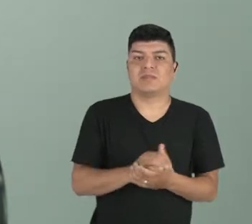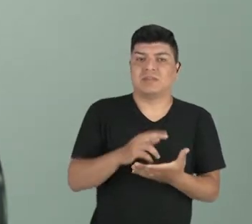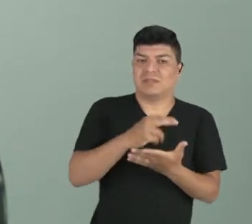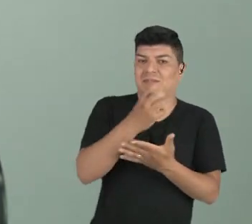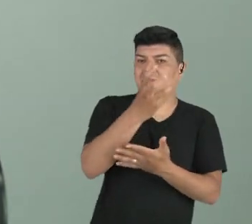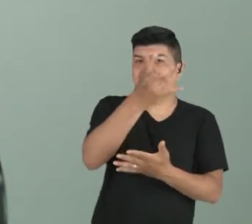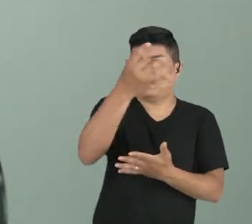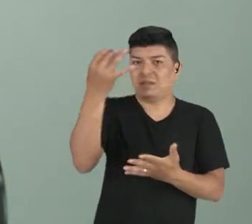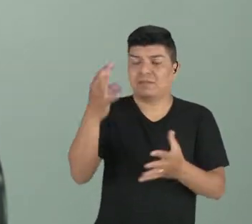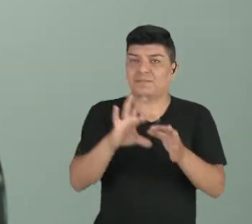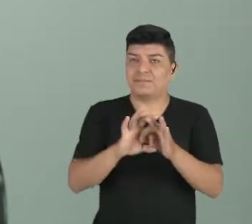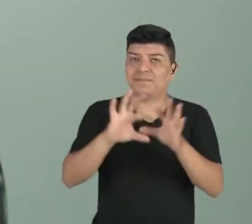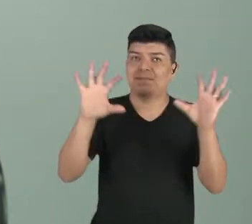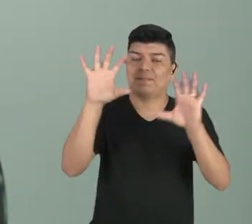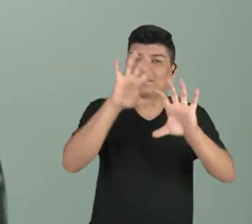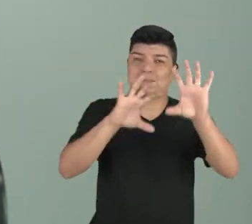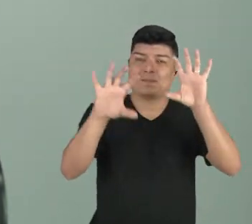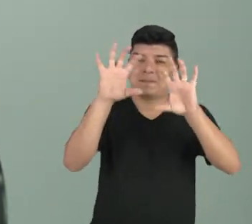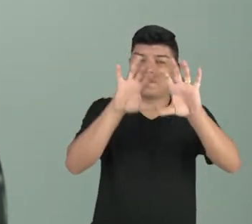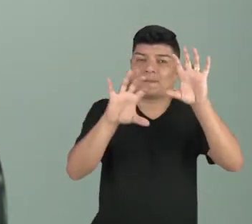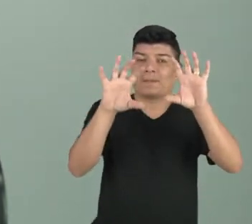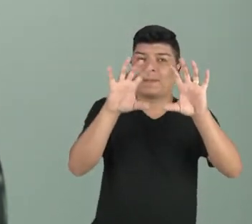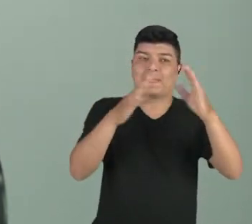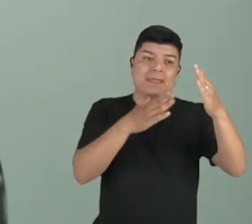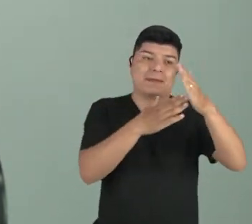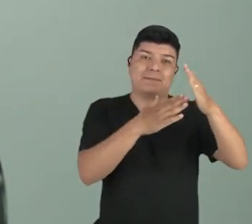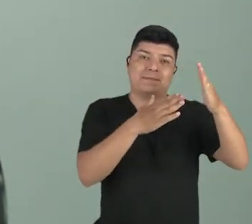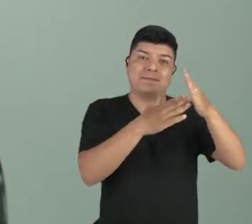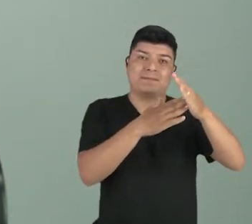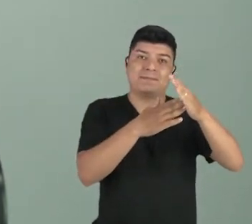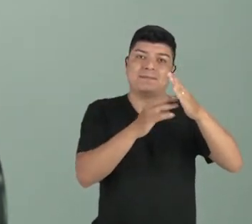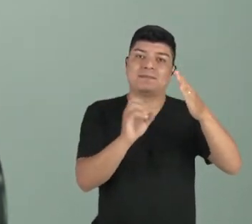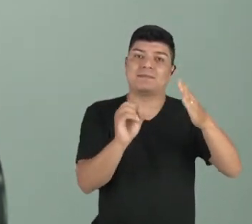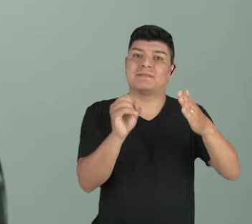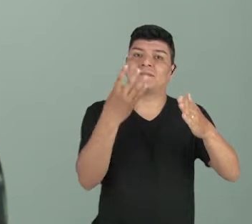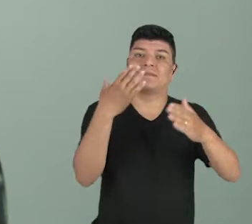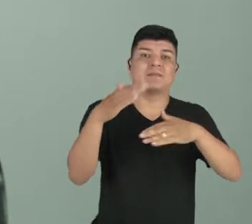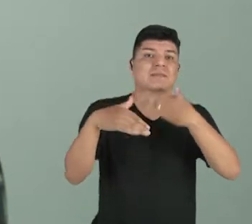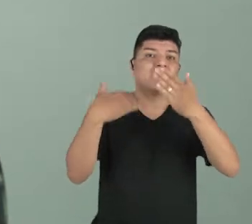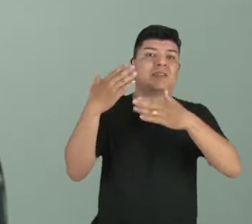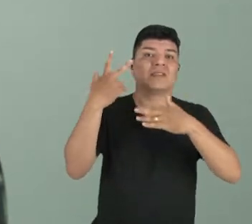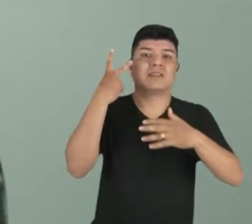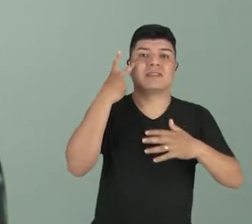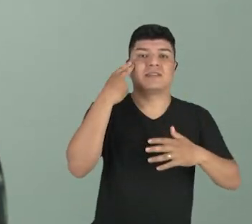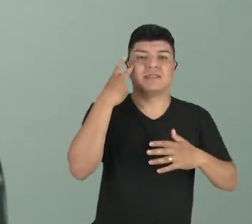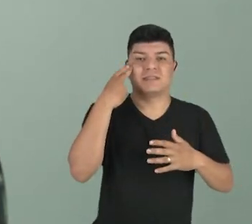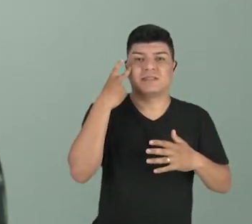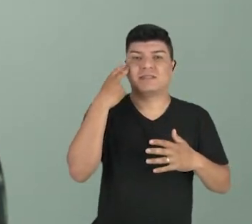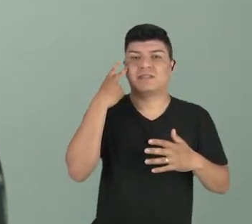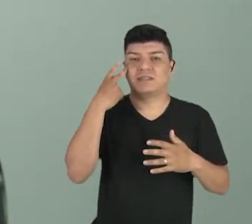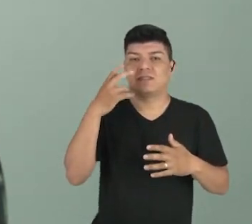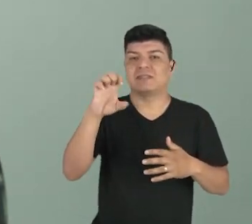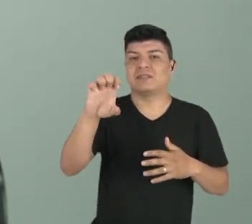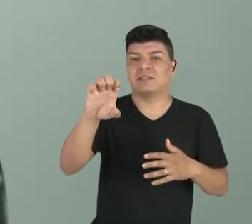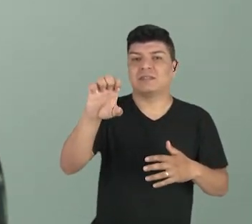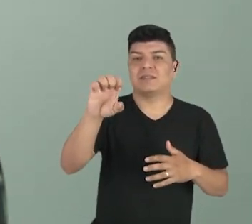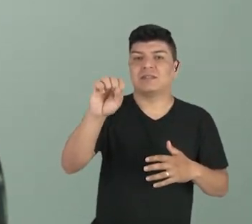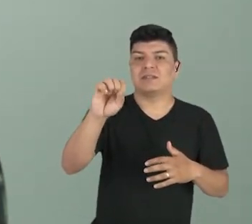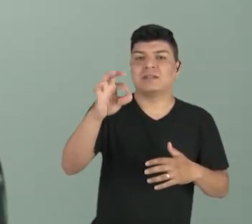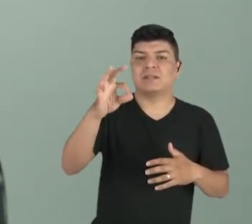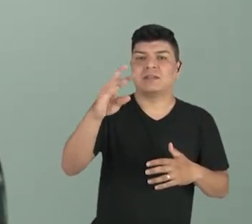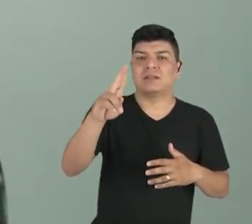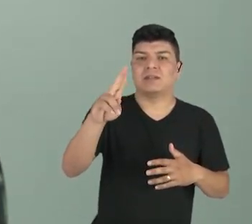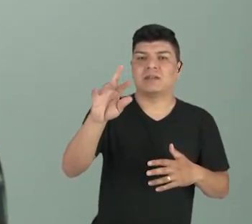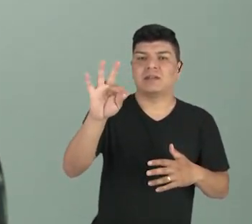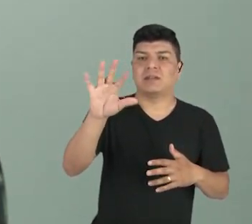gases lançados na atmosfera, ela acaba impedindo que aconteça o processo natural que o efeito estufa